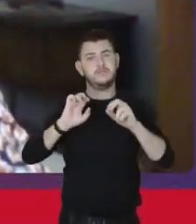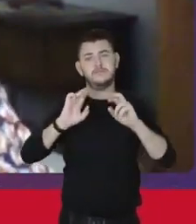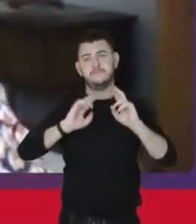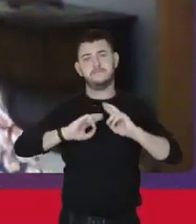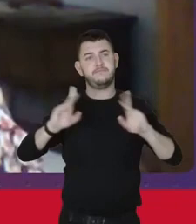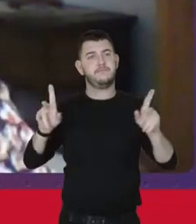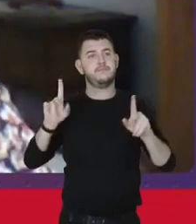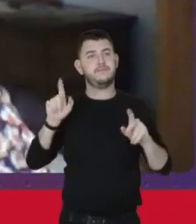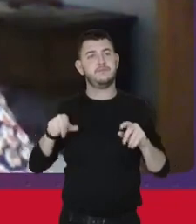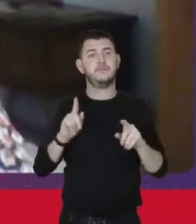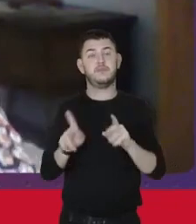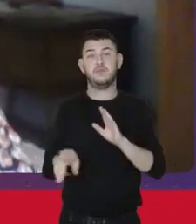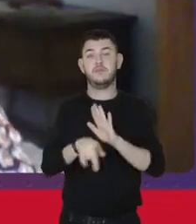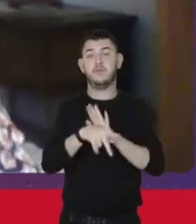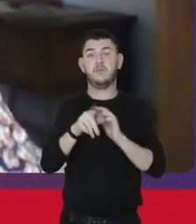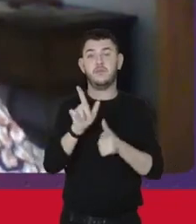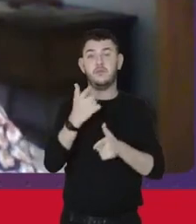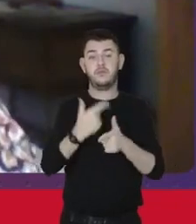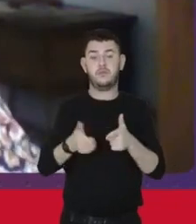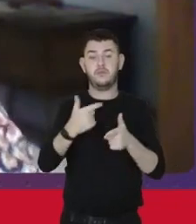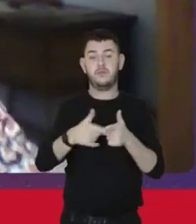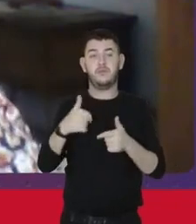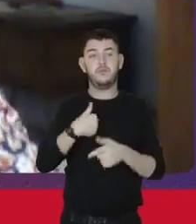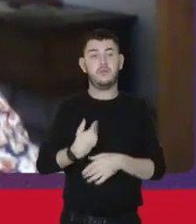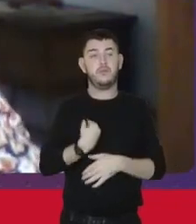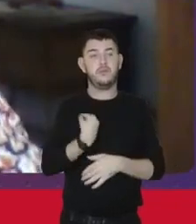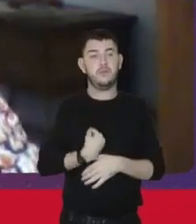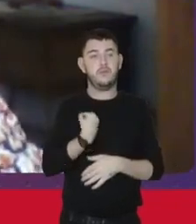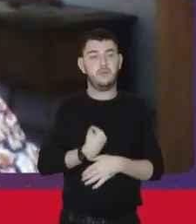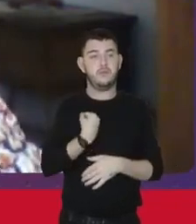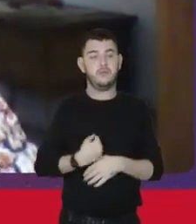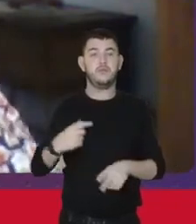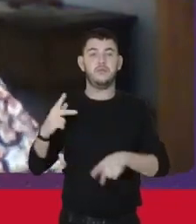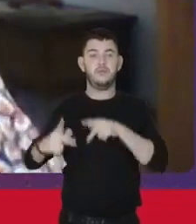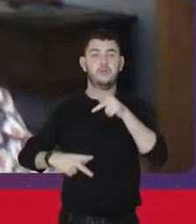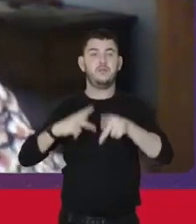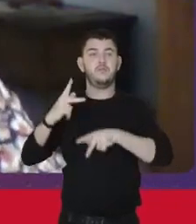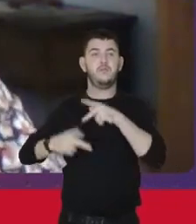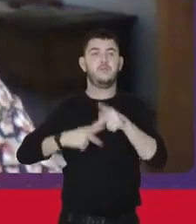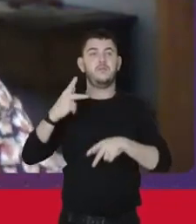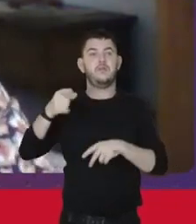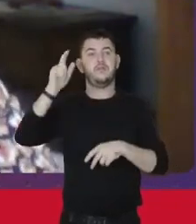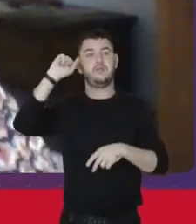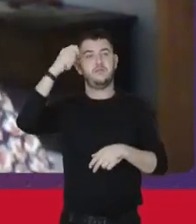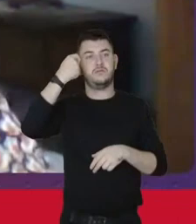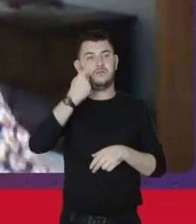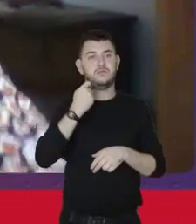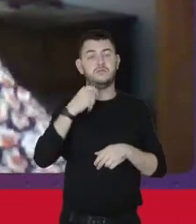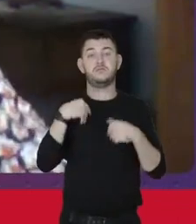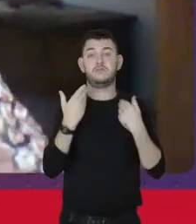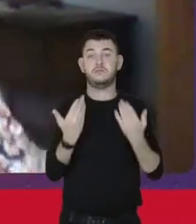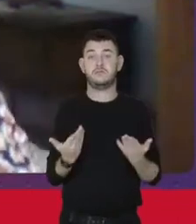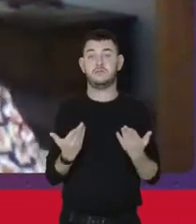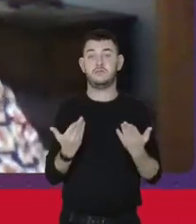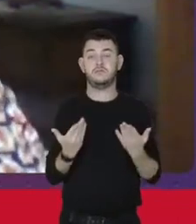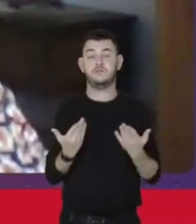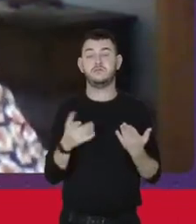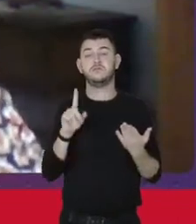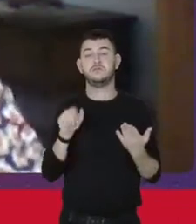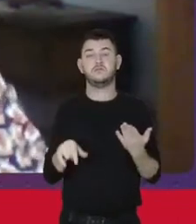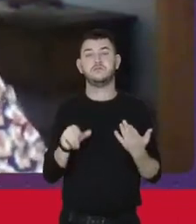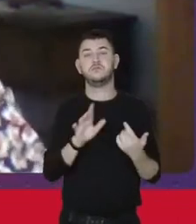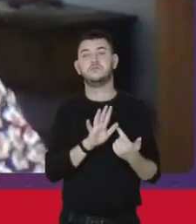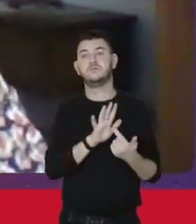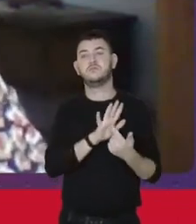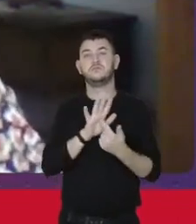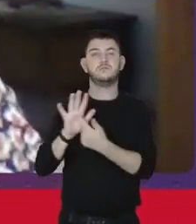indiferente aos problemas vivenciados pela população negra. E isso